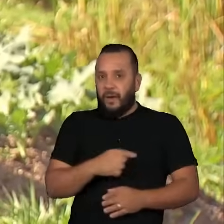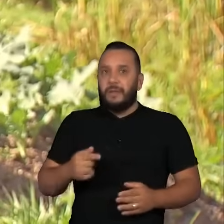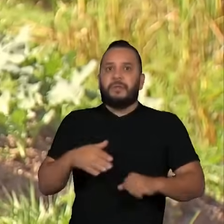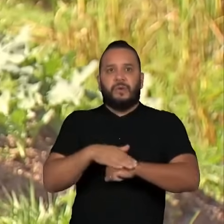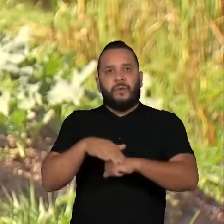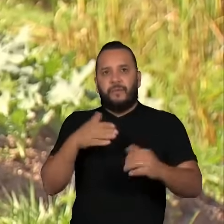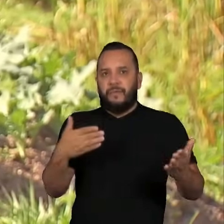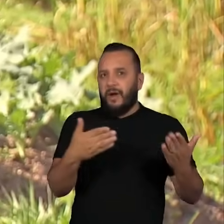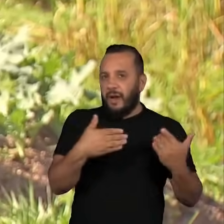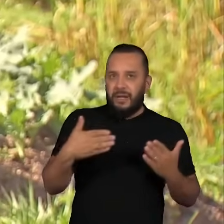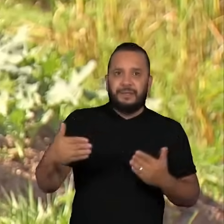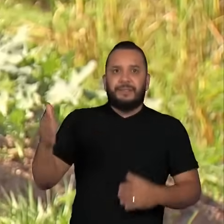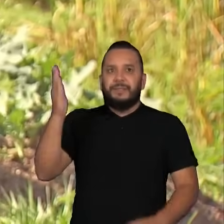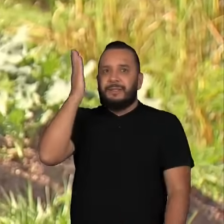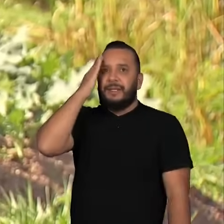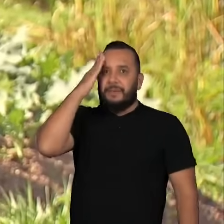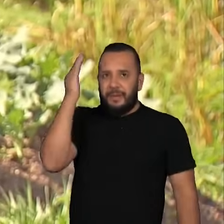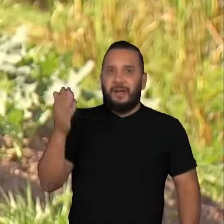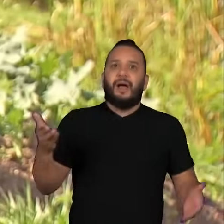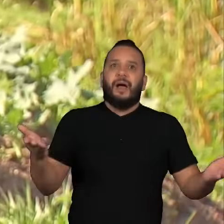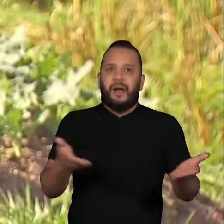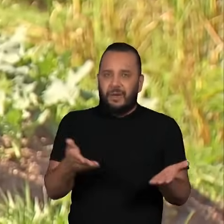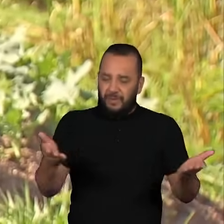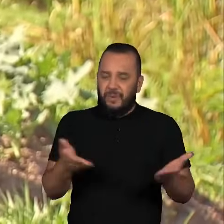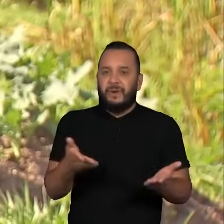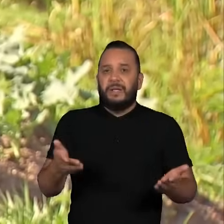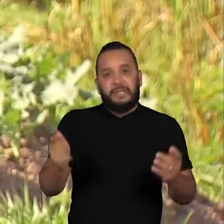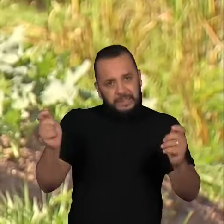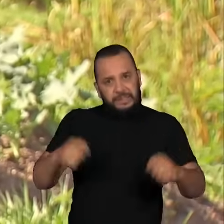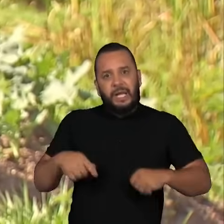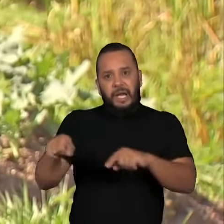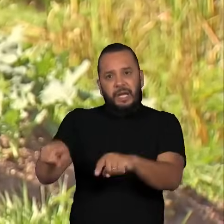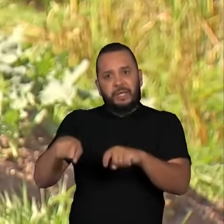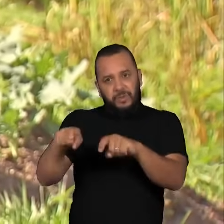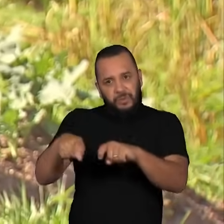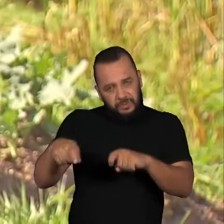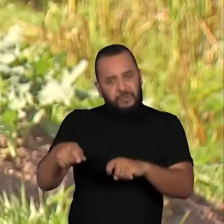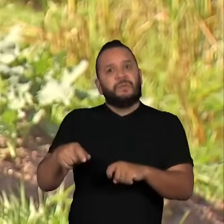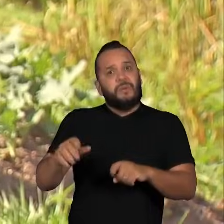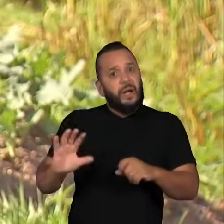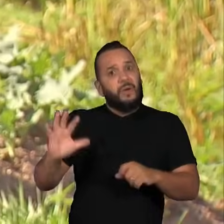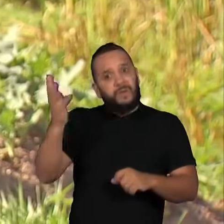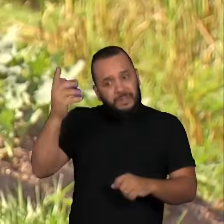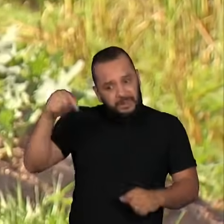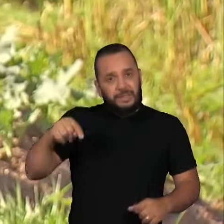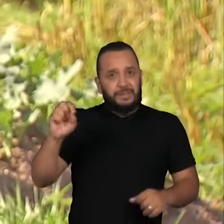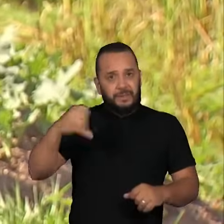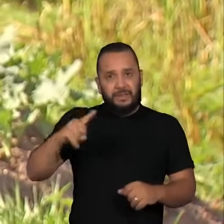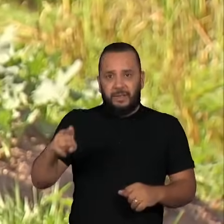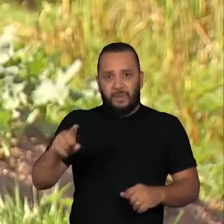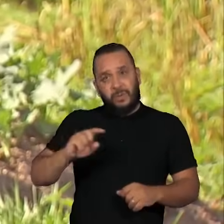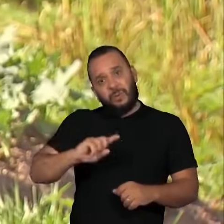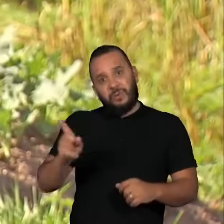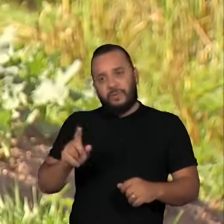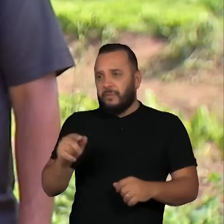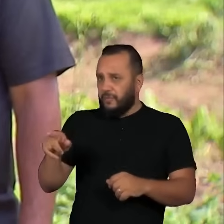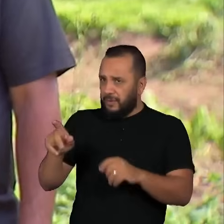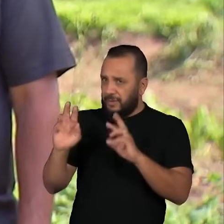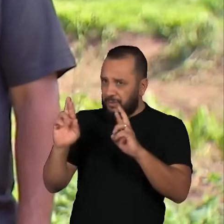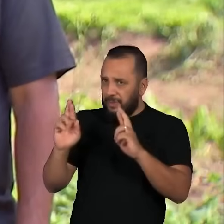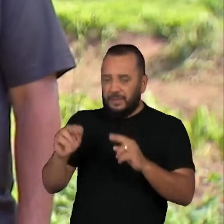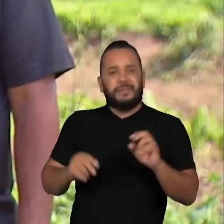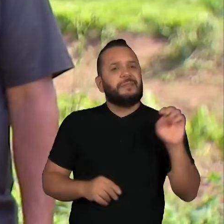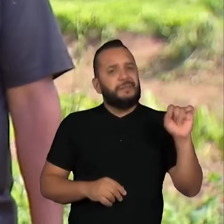conversa para saber realmente se agora realmente a agricultura na nossa cidade ela vai acontecer. Então vocês estão com esperança? Muita esperança.